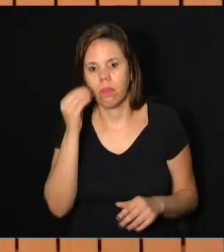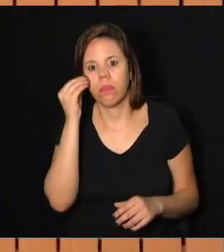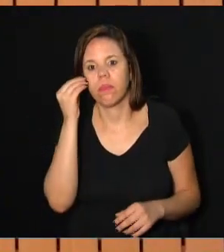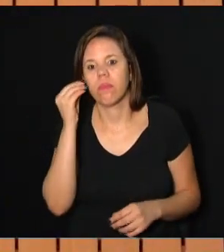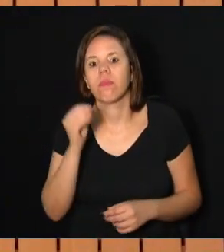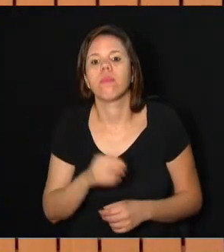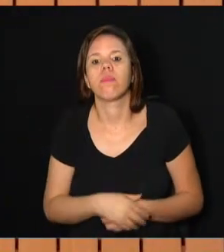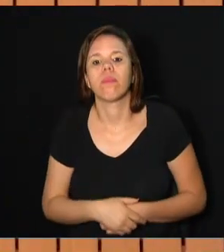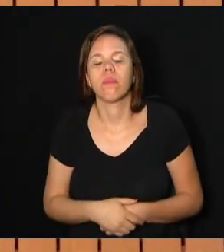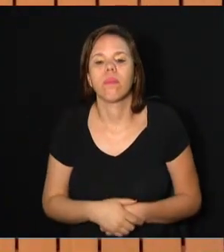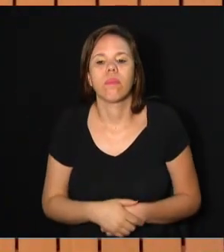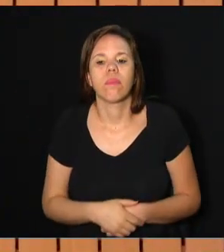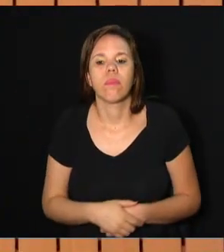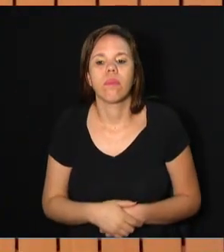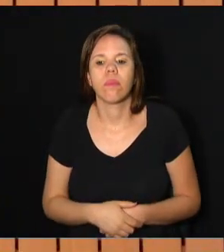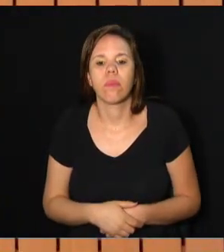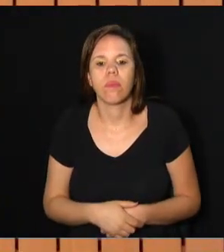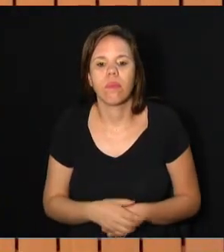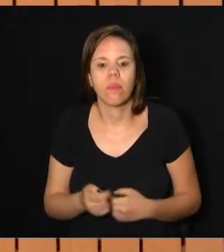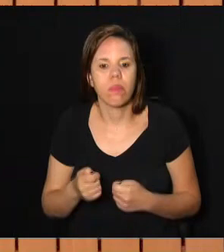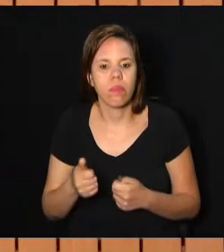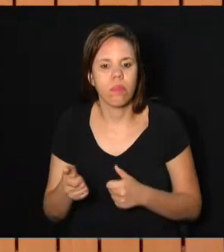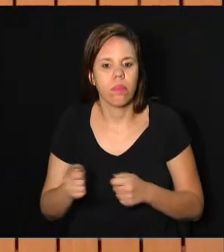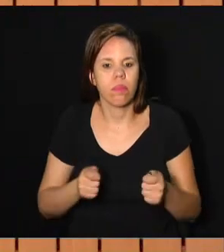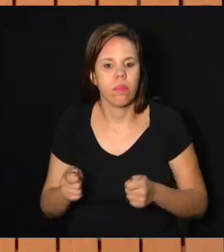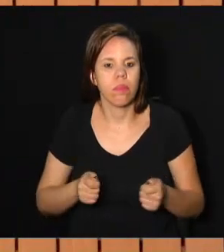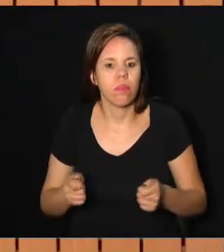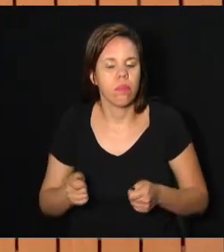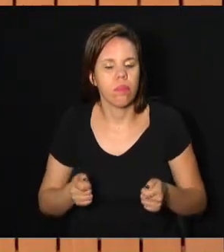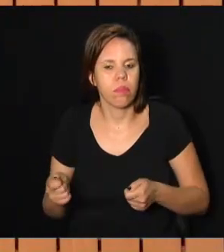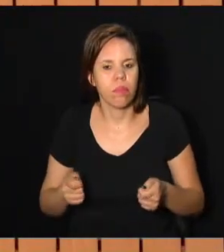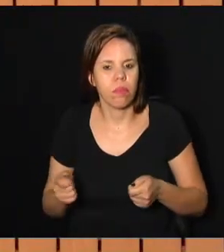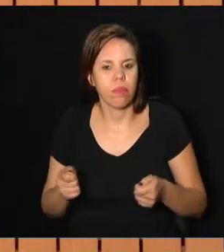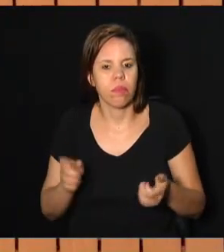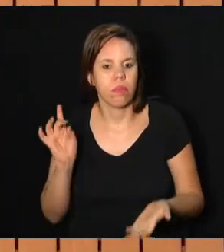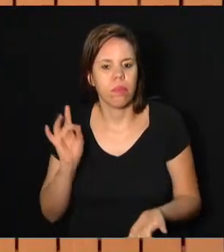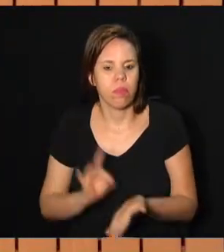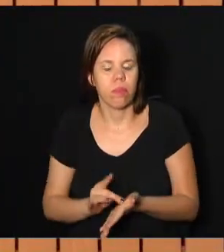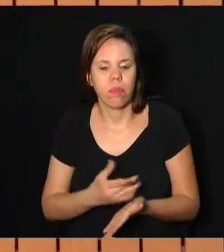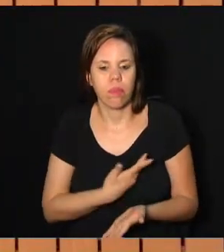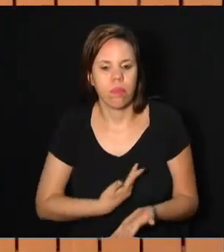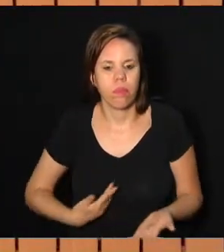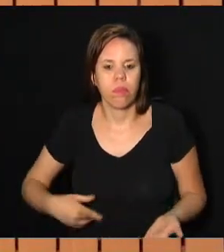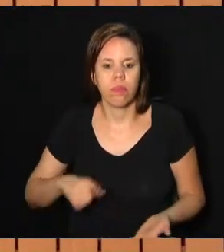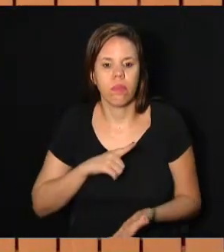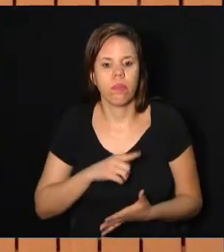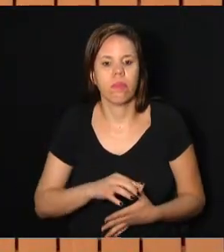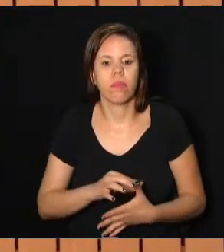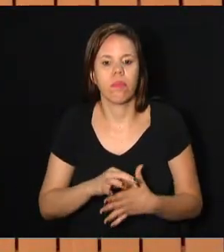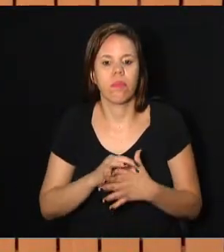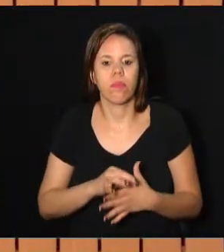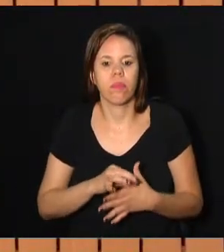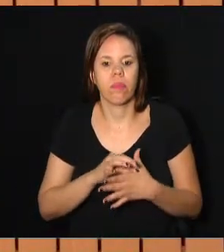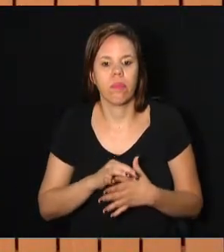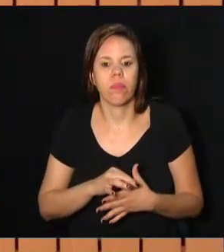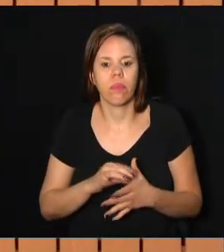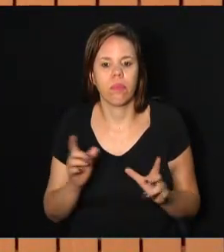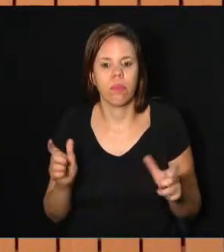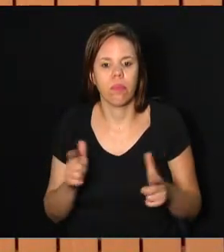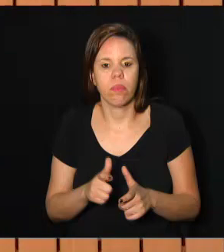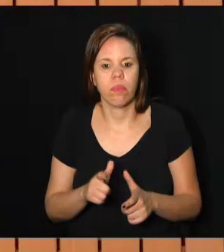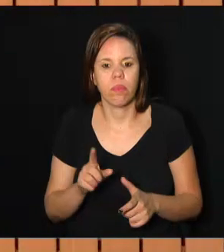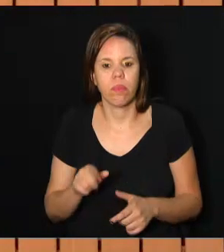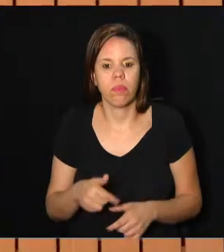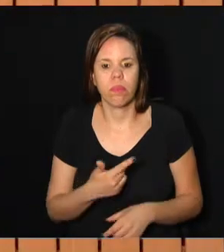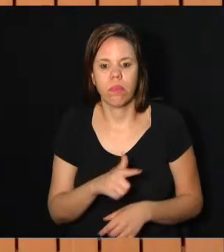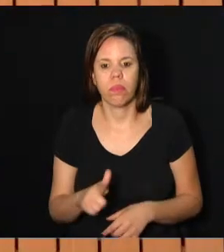de dar aí um equilíbrio com o fato de que o governo tem uma liderança e a minoria, a oposição,